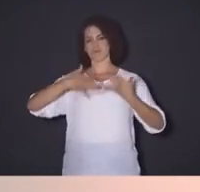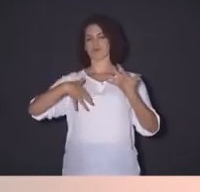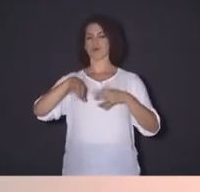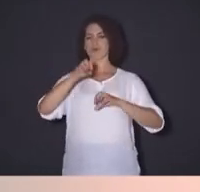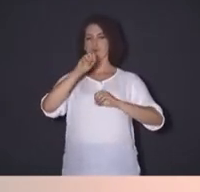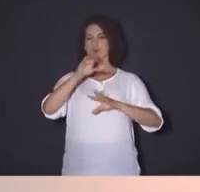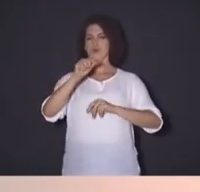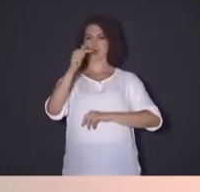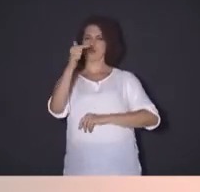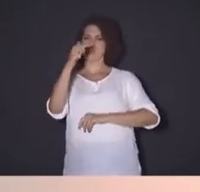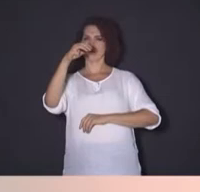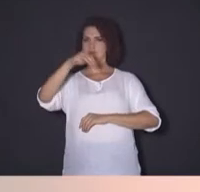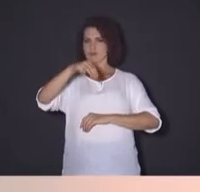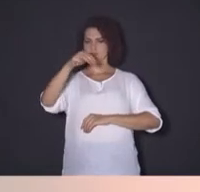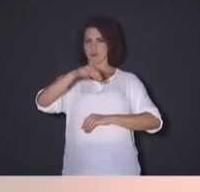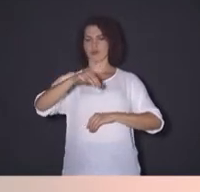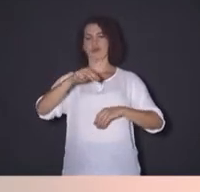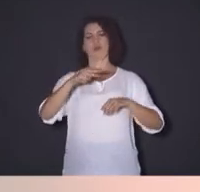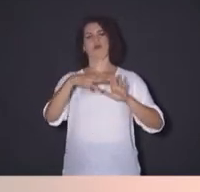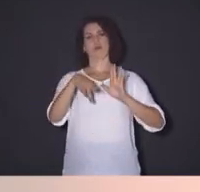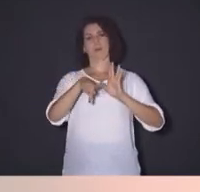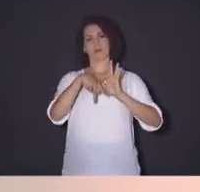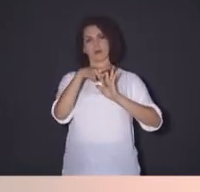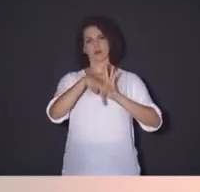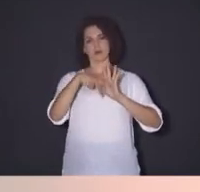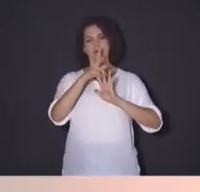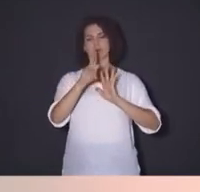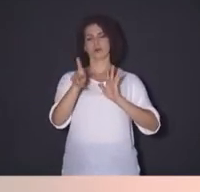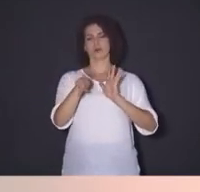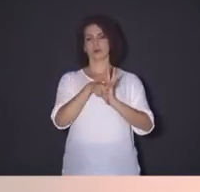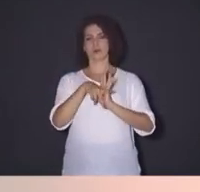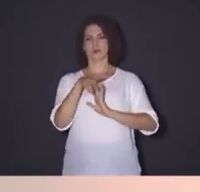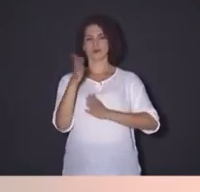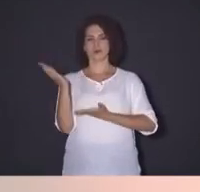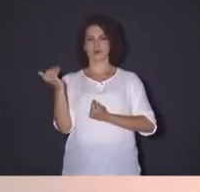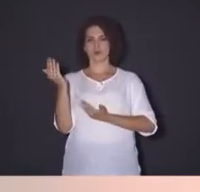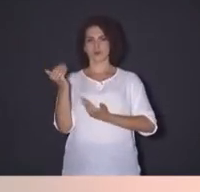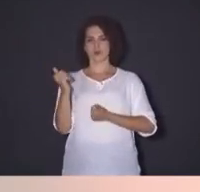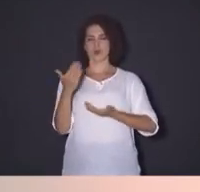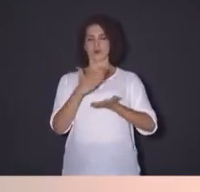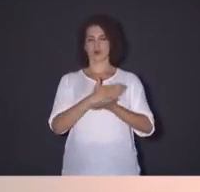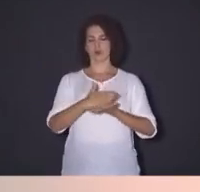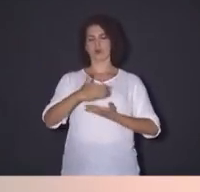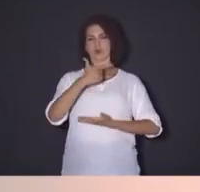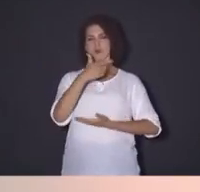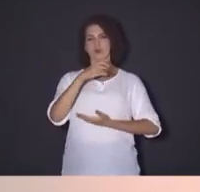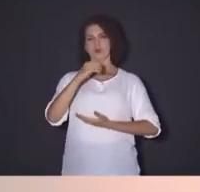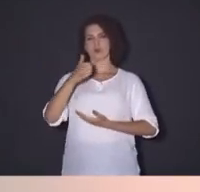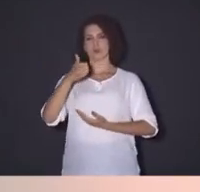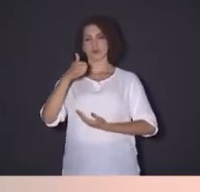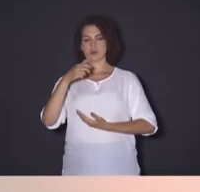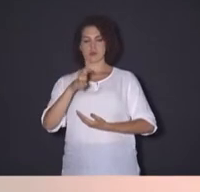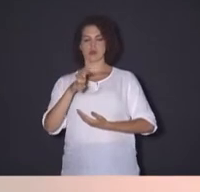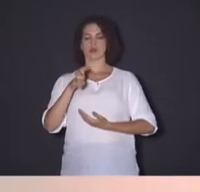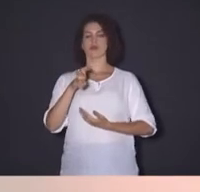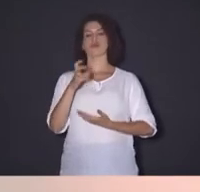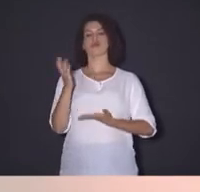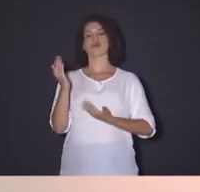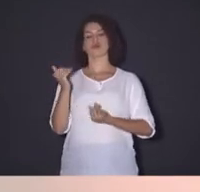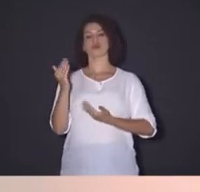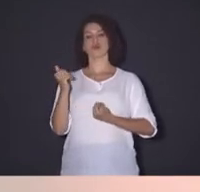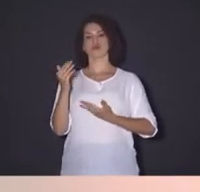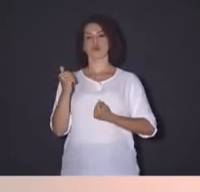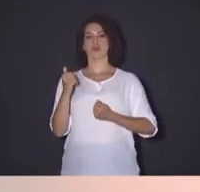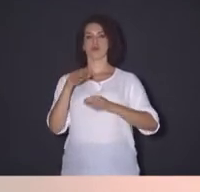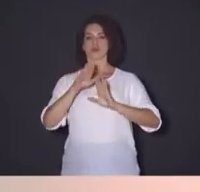é um projeto voltado para os jovens que nasceu em 2015 por jovens da rede municipal e ele